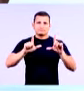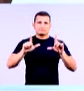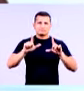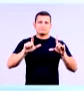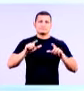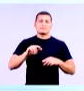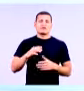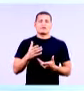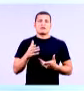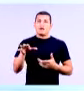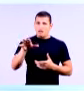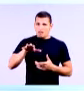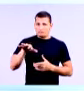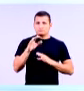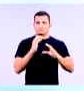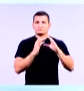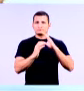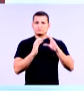de comunicação